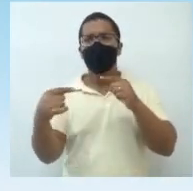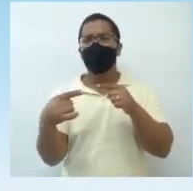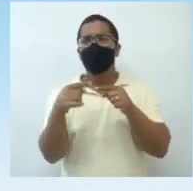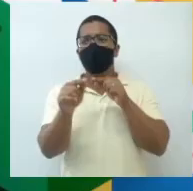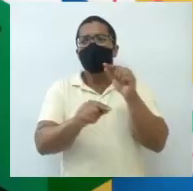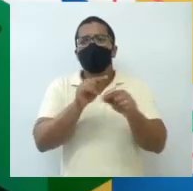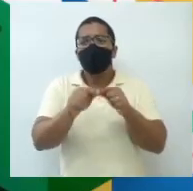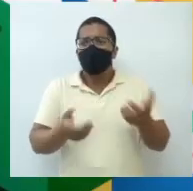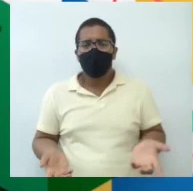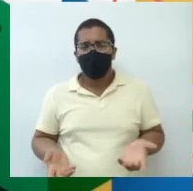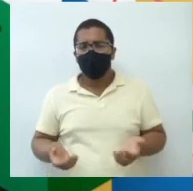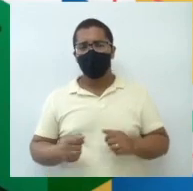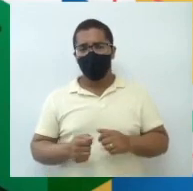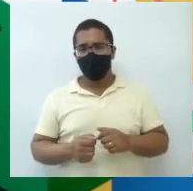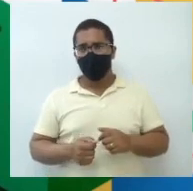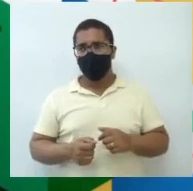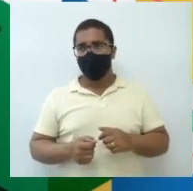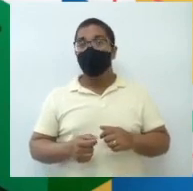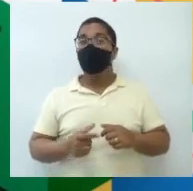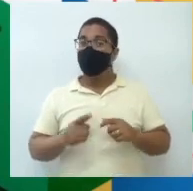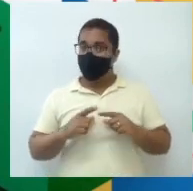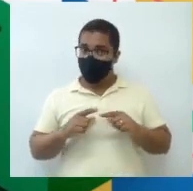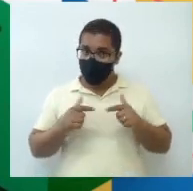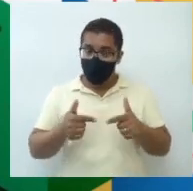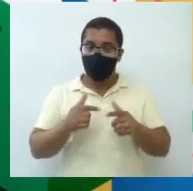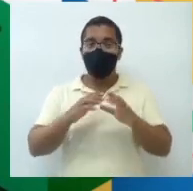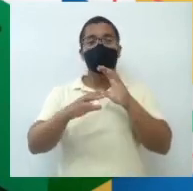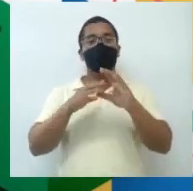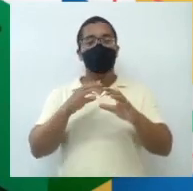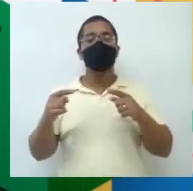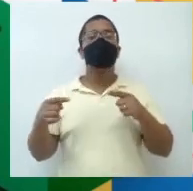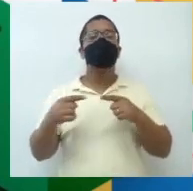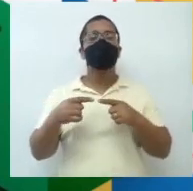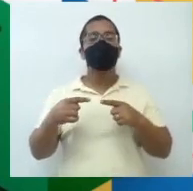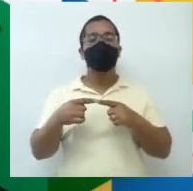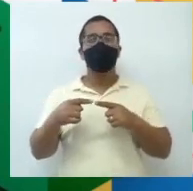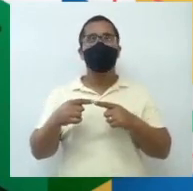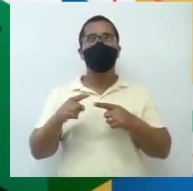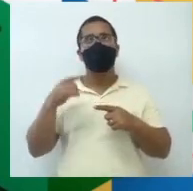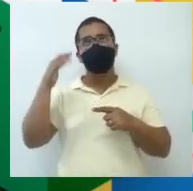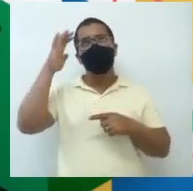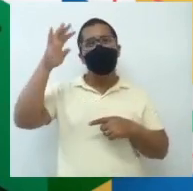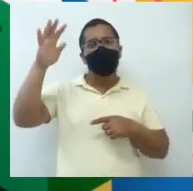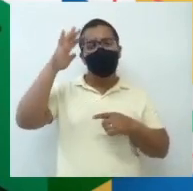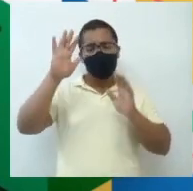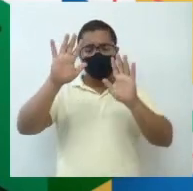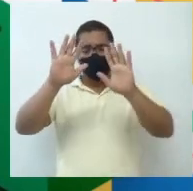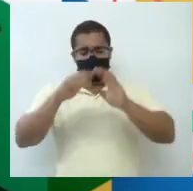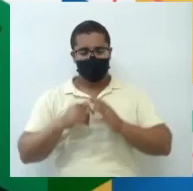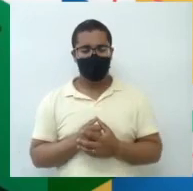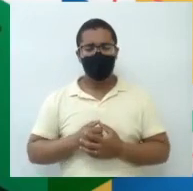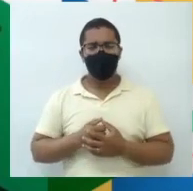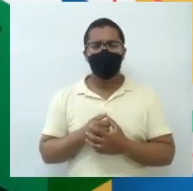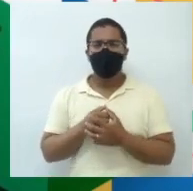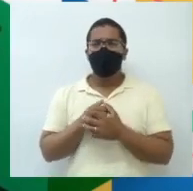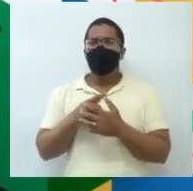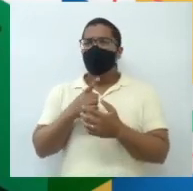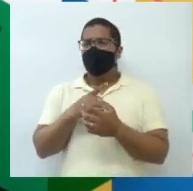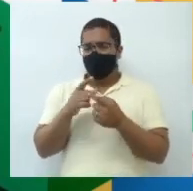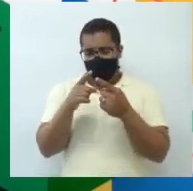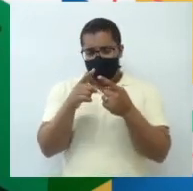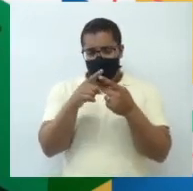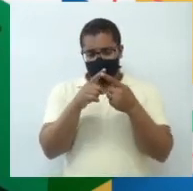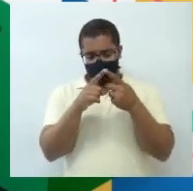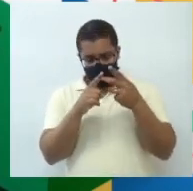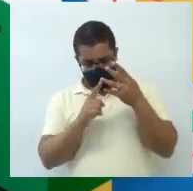olhadinha aí nesse slide O Agir comunicativo E aí o que nós podemos pensar que em quatro aspectos